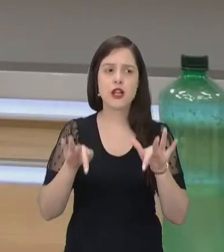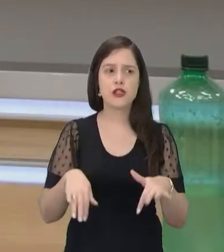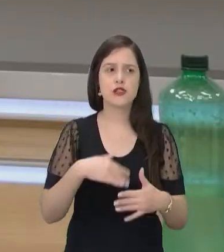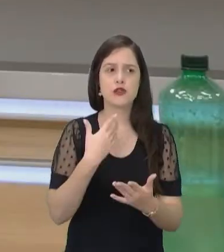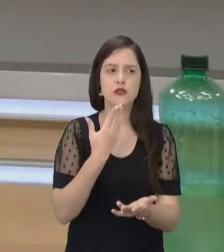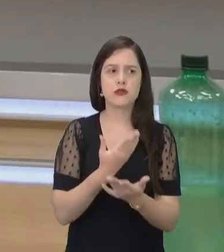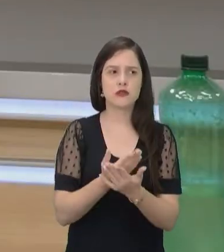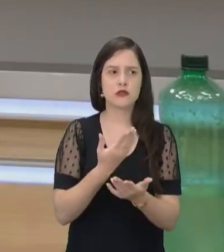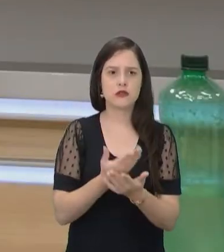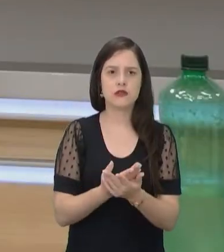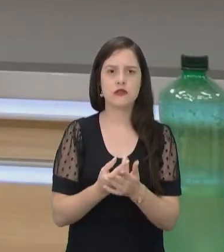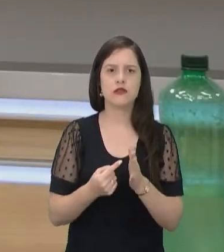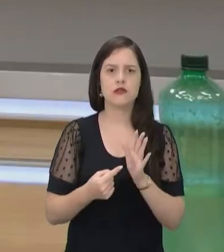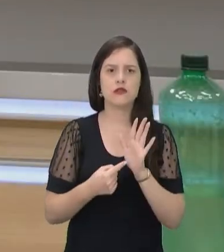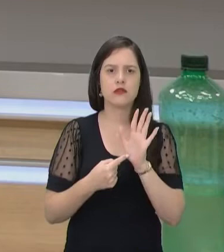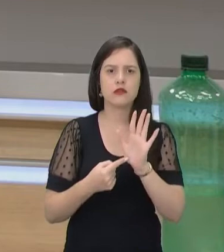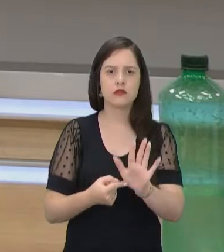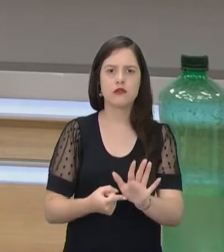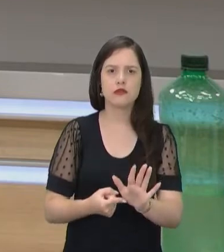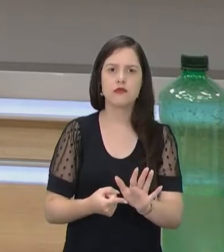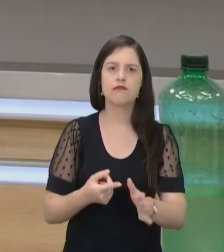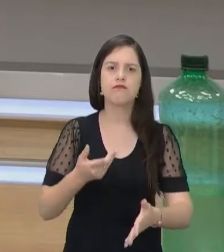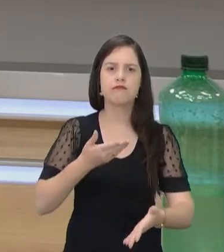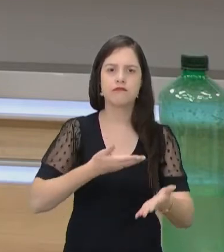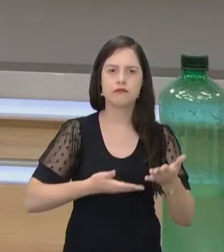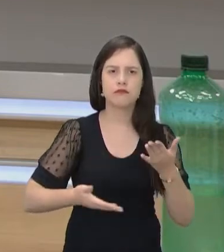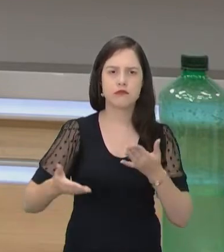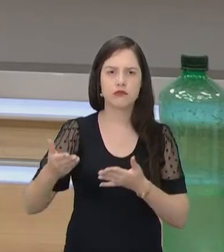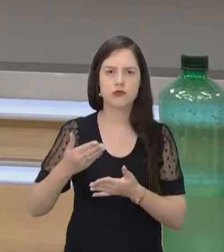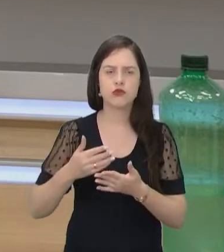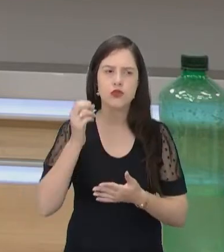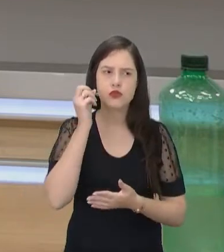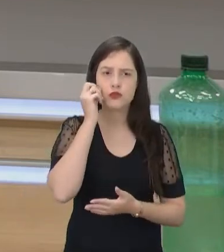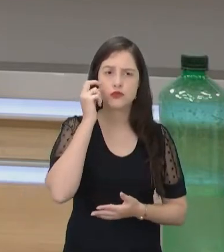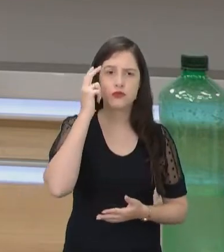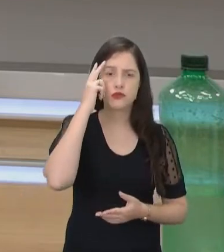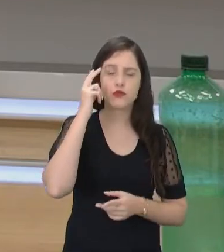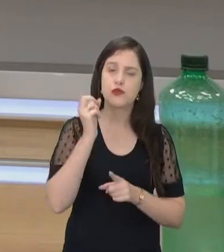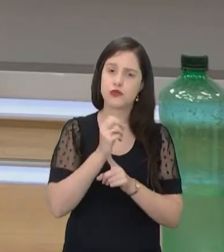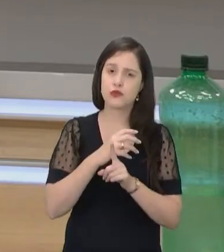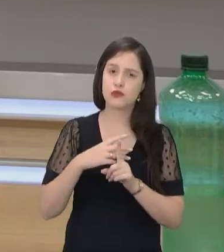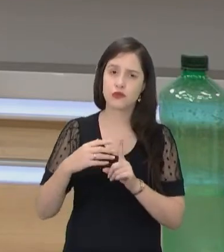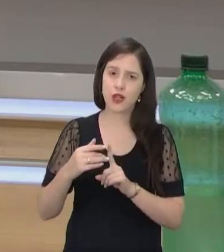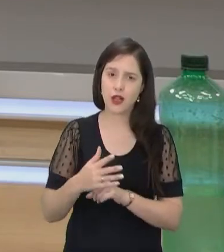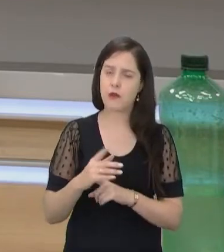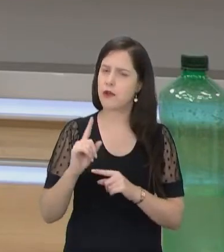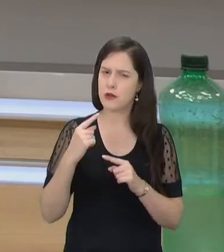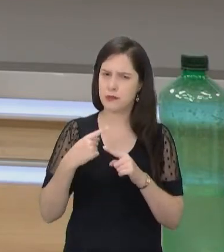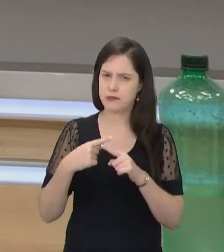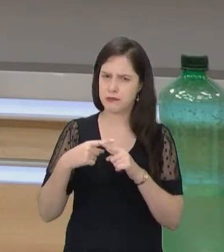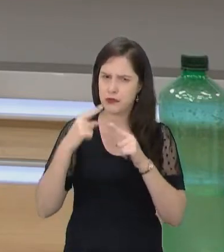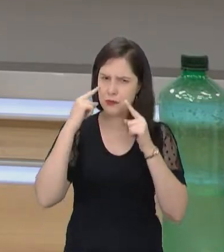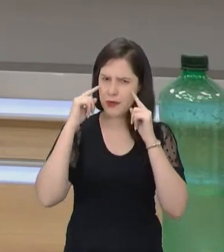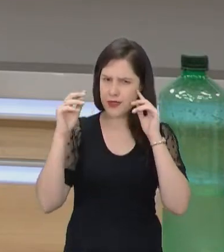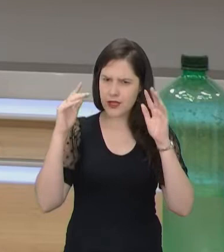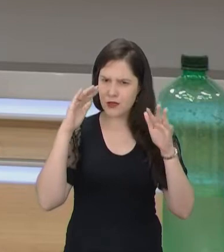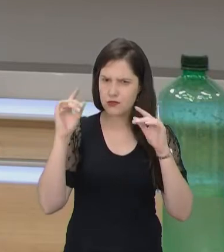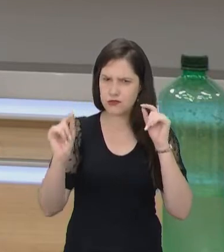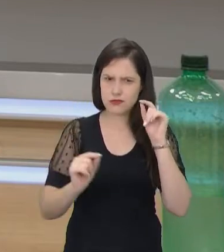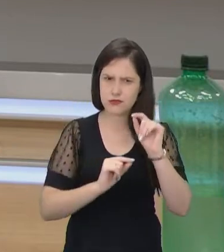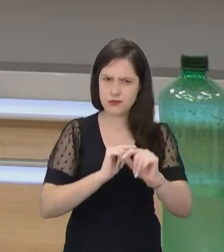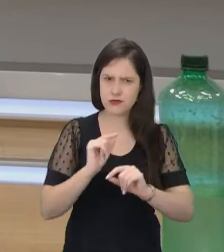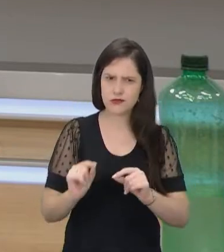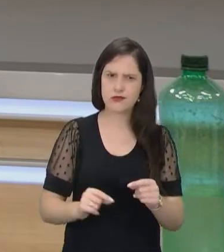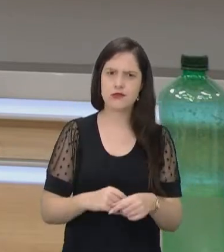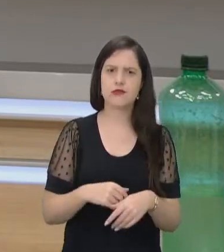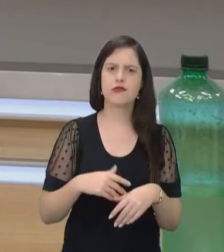quando a gente pensa em mediação e intervenção sociocultural, a gente pode pensar no quê? A gente pode pensar no que a gente falou, de você